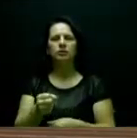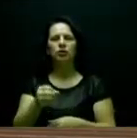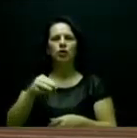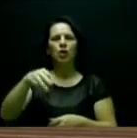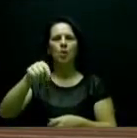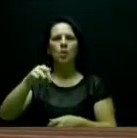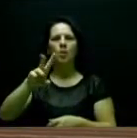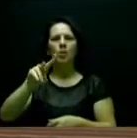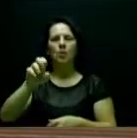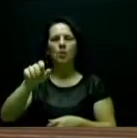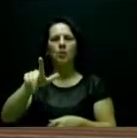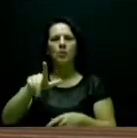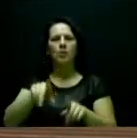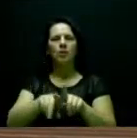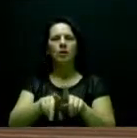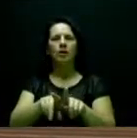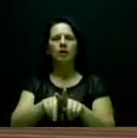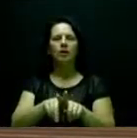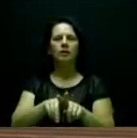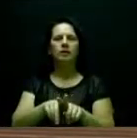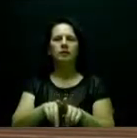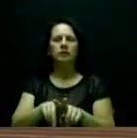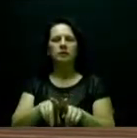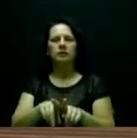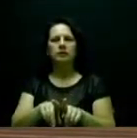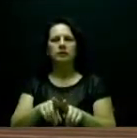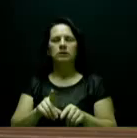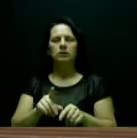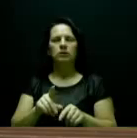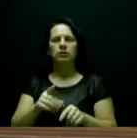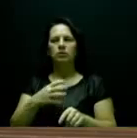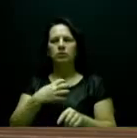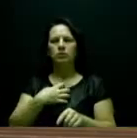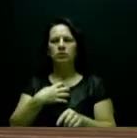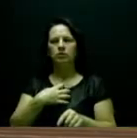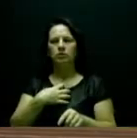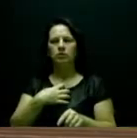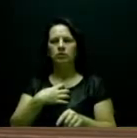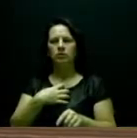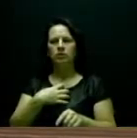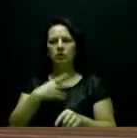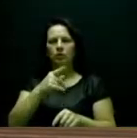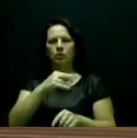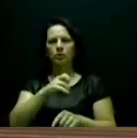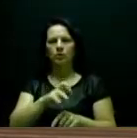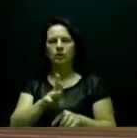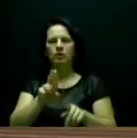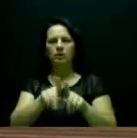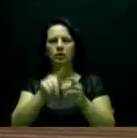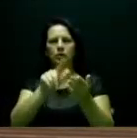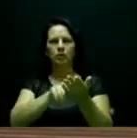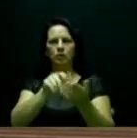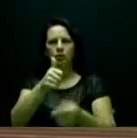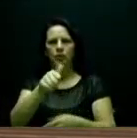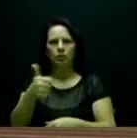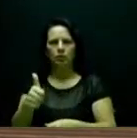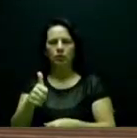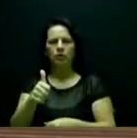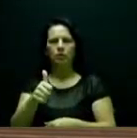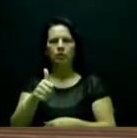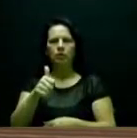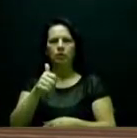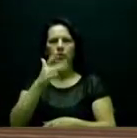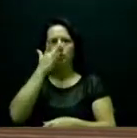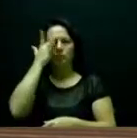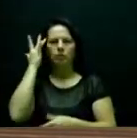por terceiros nos termos da Lei Orgânica do Município. Como bem saliento, o parecer de folhas 11, exarado pela douta assessoria